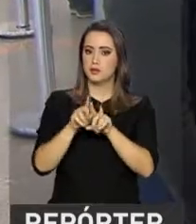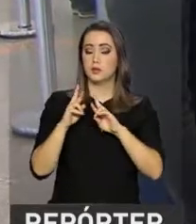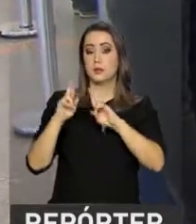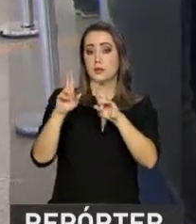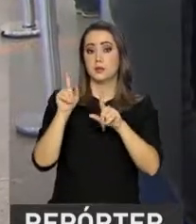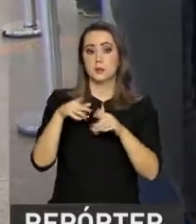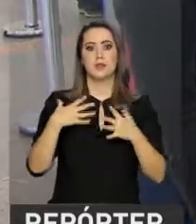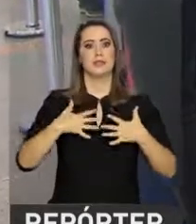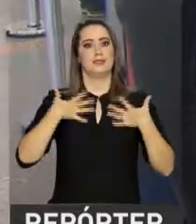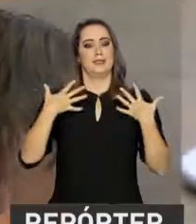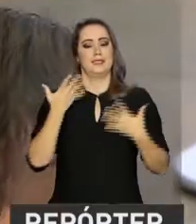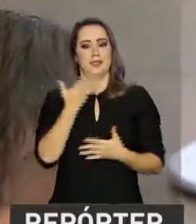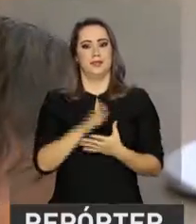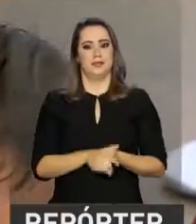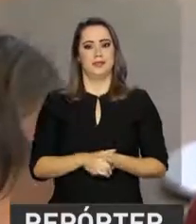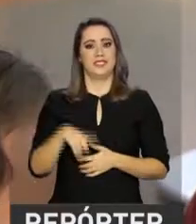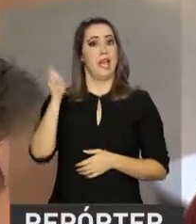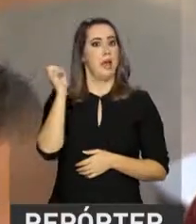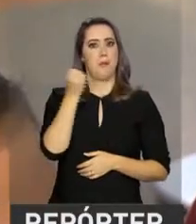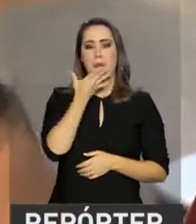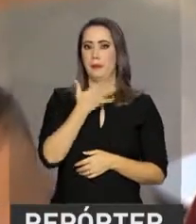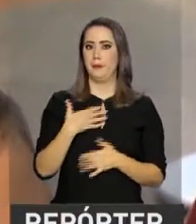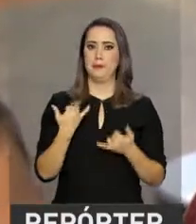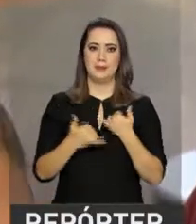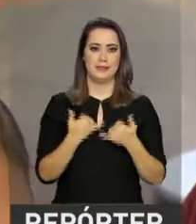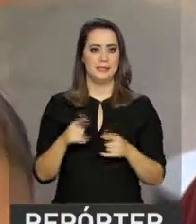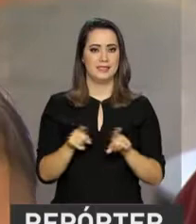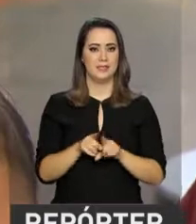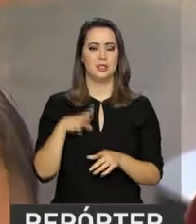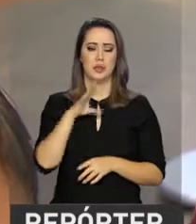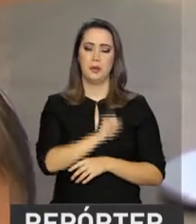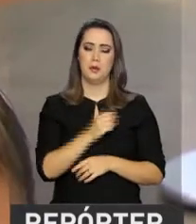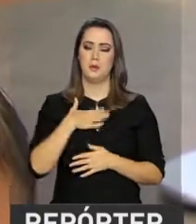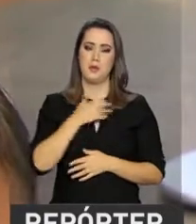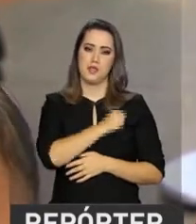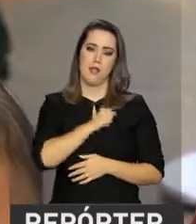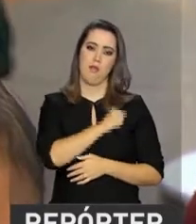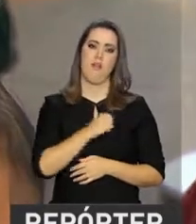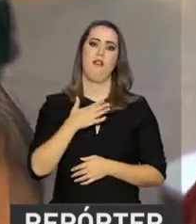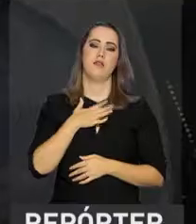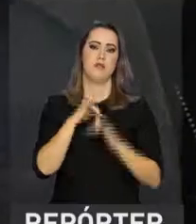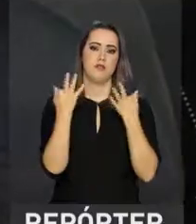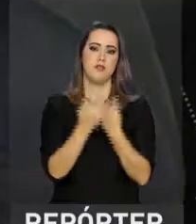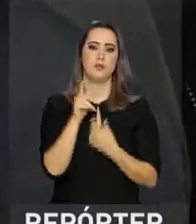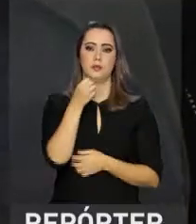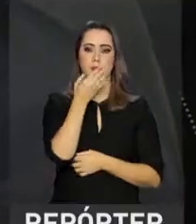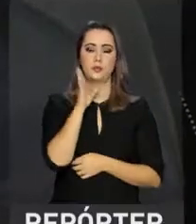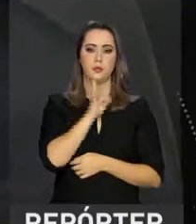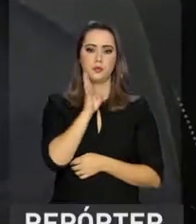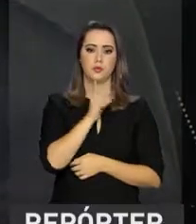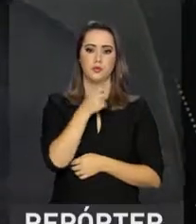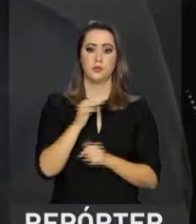expectativa está grande ela é muito divertida vou matar saudade onde fúria vai ser muito legal com